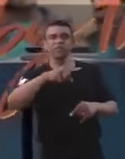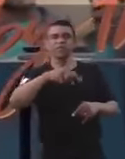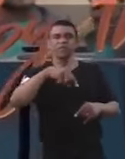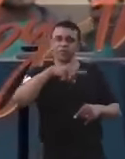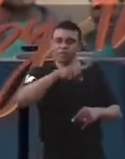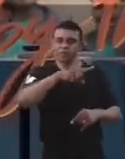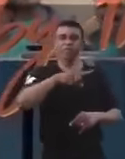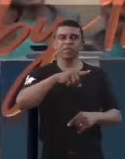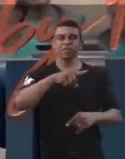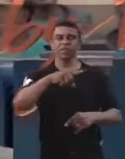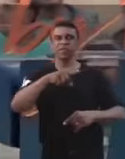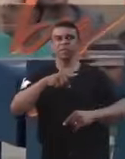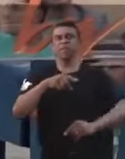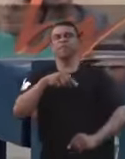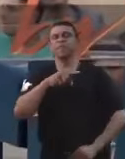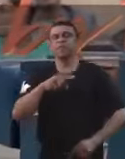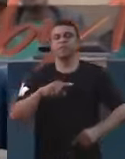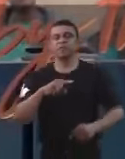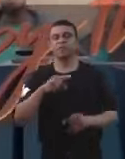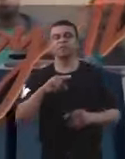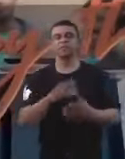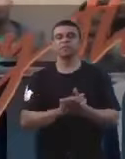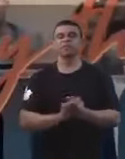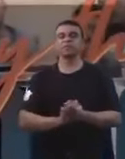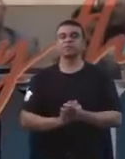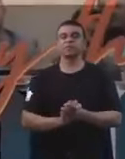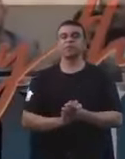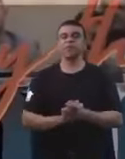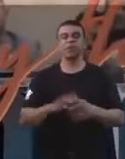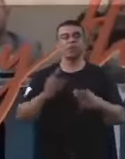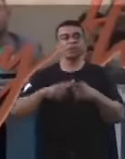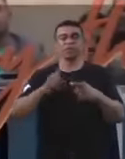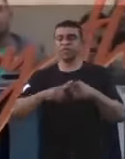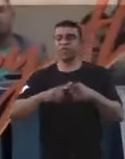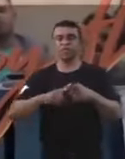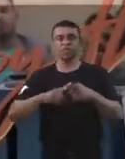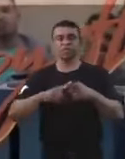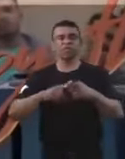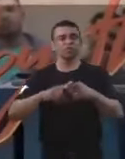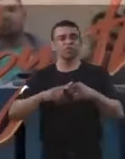Quebra essa barreira em nome de Jesus, porque não tem 2 céus.